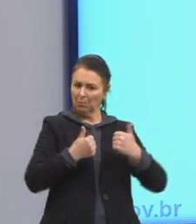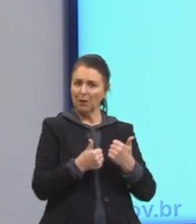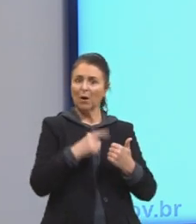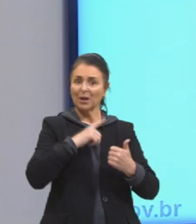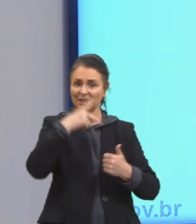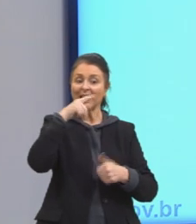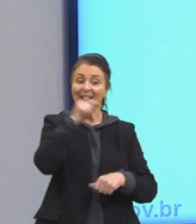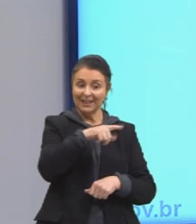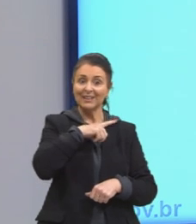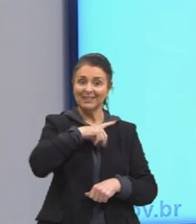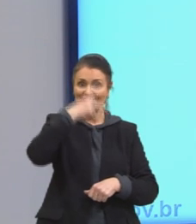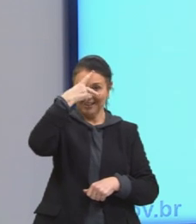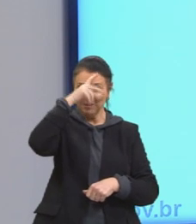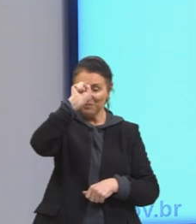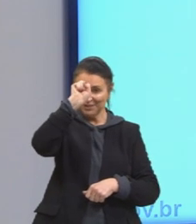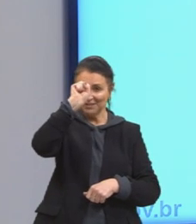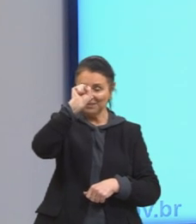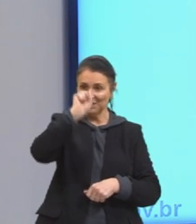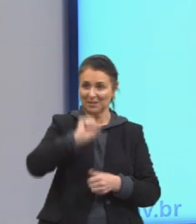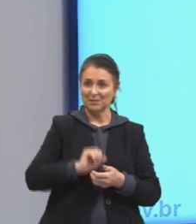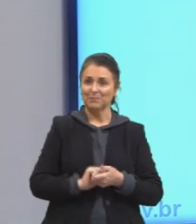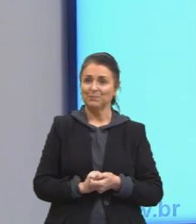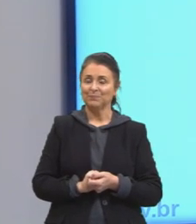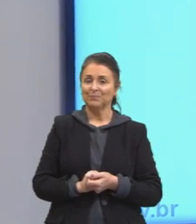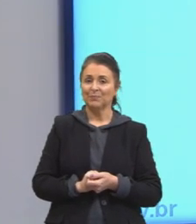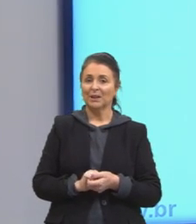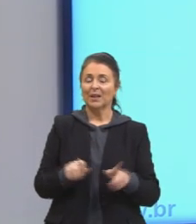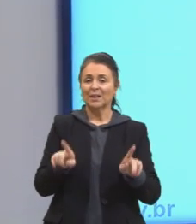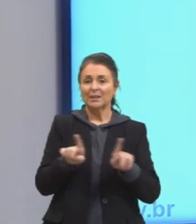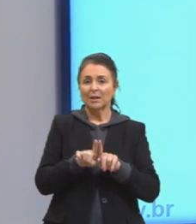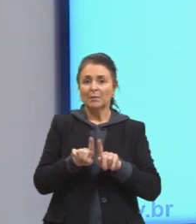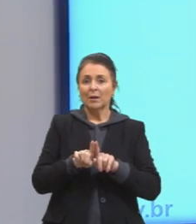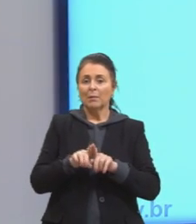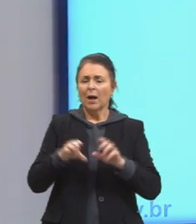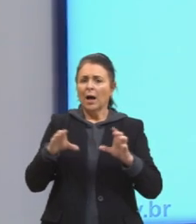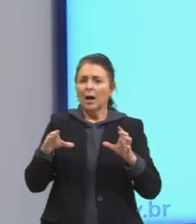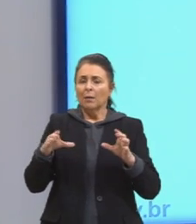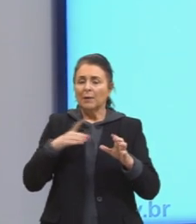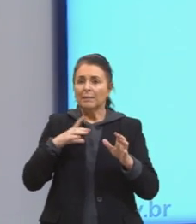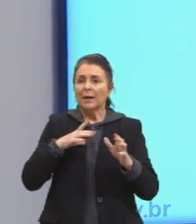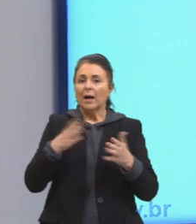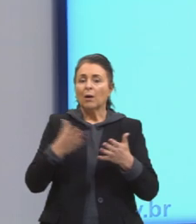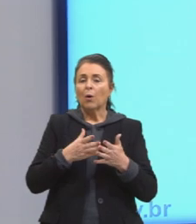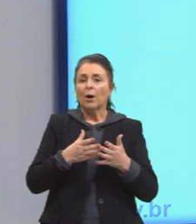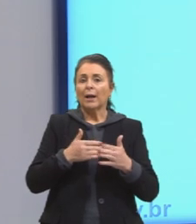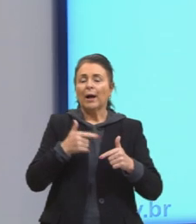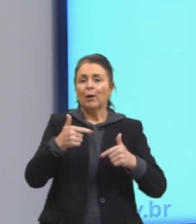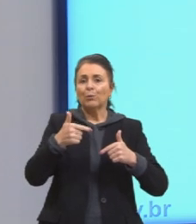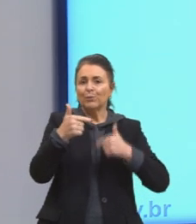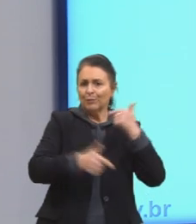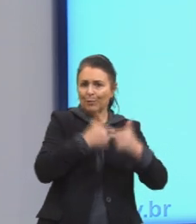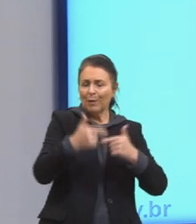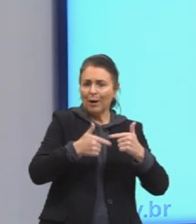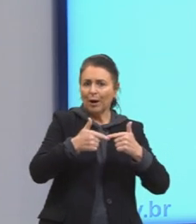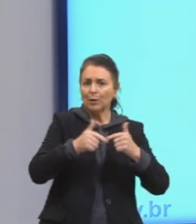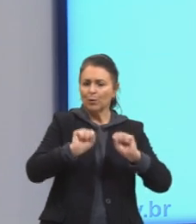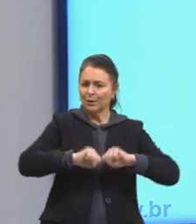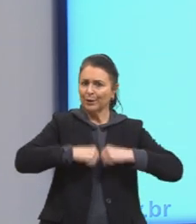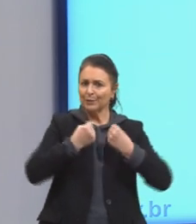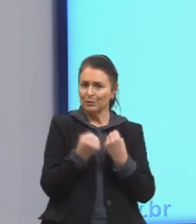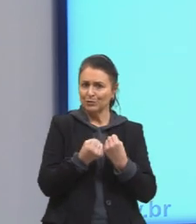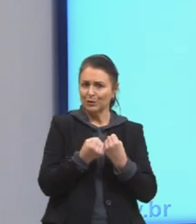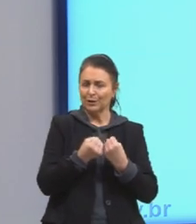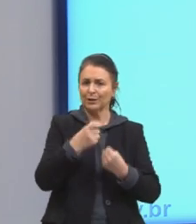potência a gente já vai ver melhor Ah tá então para completar então teorema trabalho energia ele é muito importante